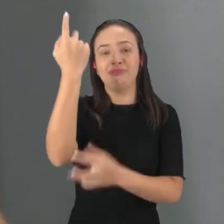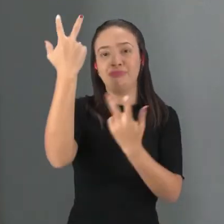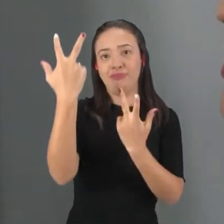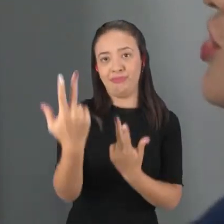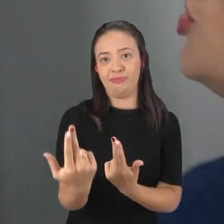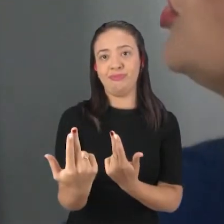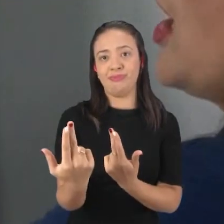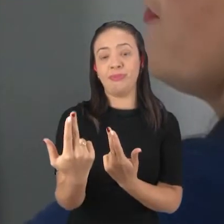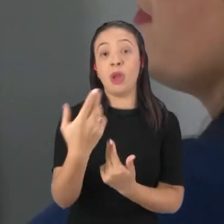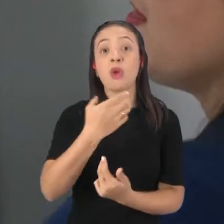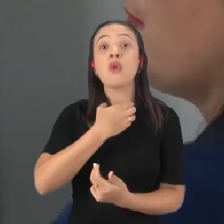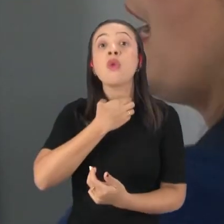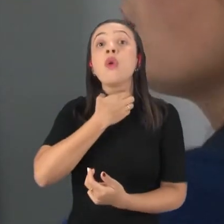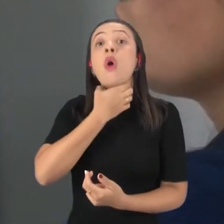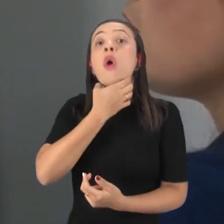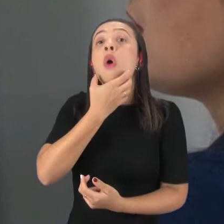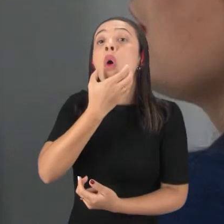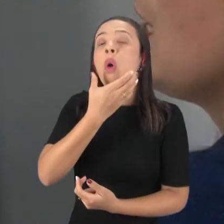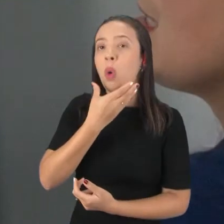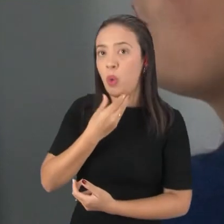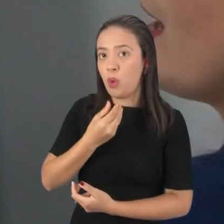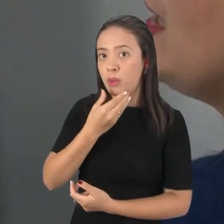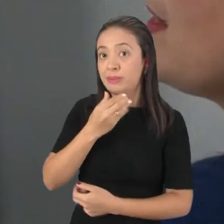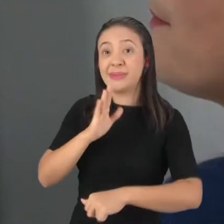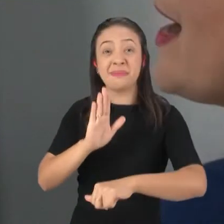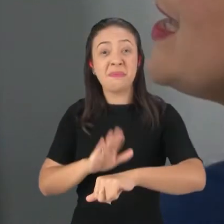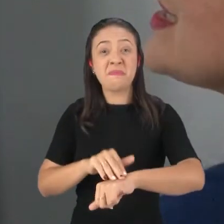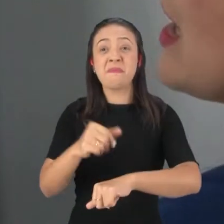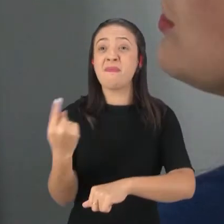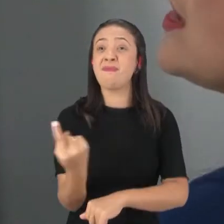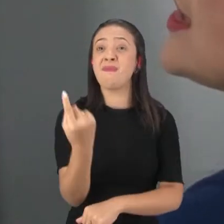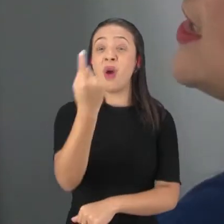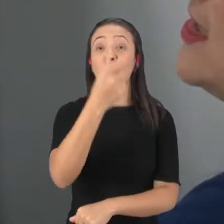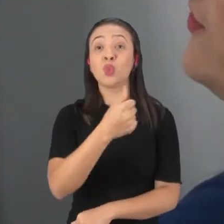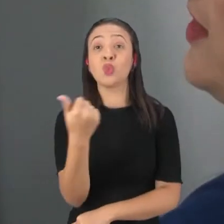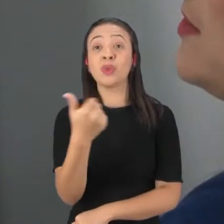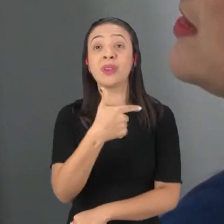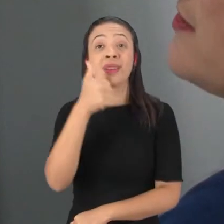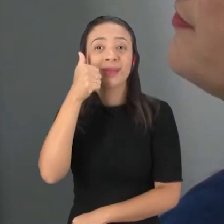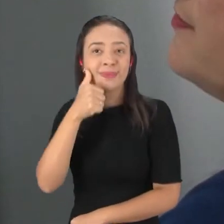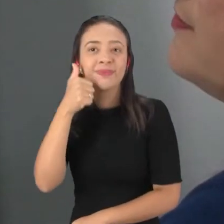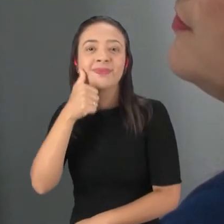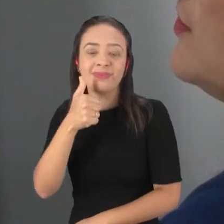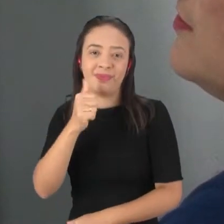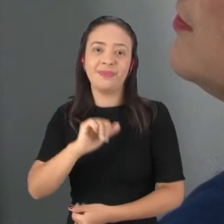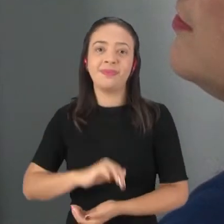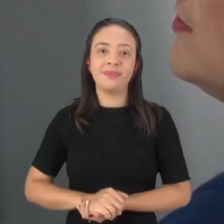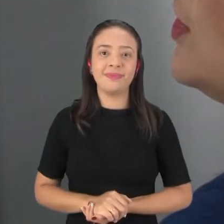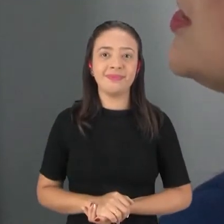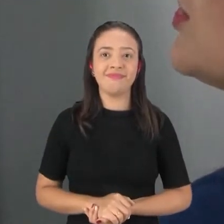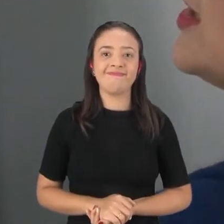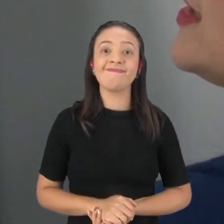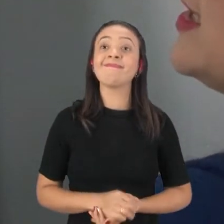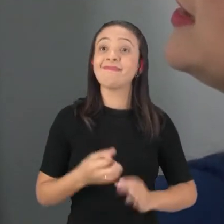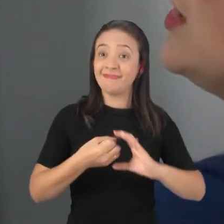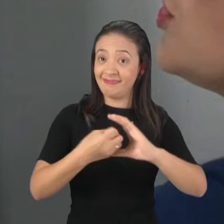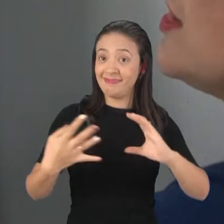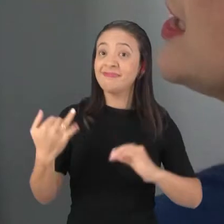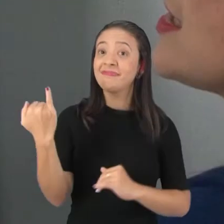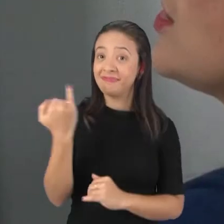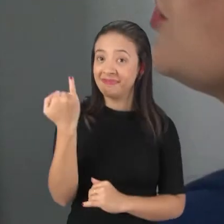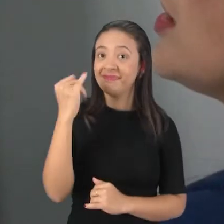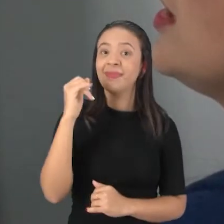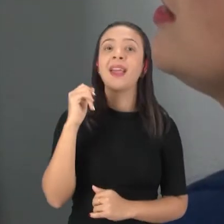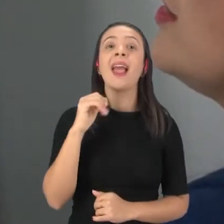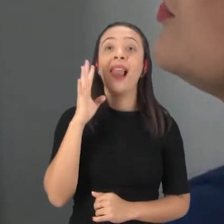tamanho. Girafas machos são ainda mais altas que as fêmeas. Olha só que